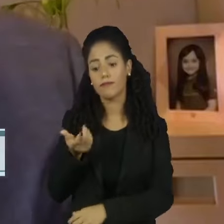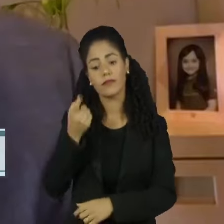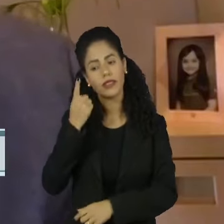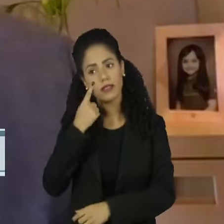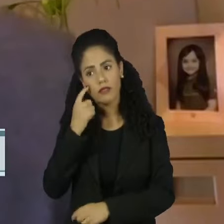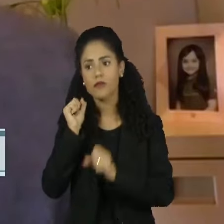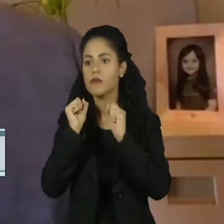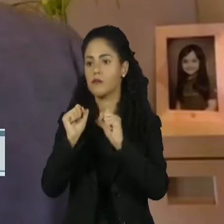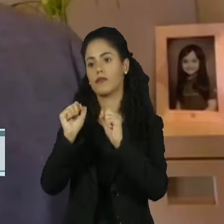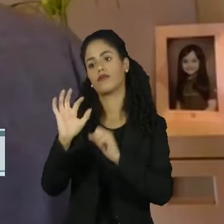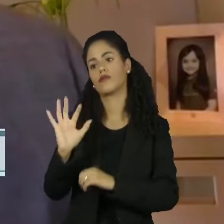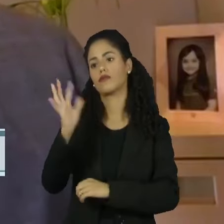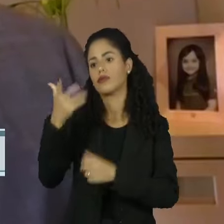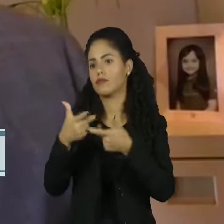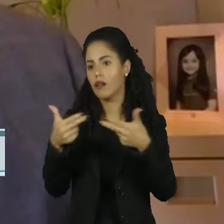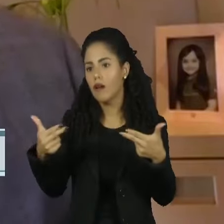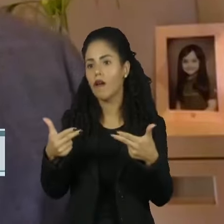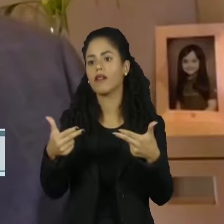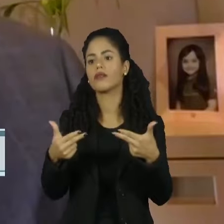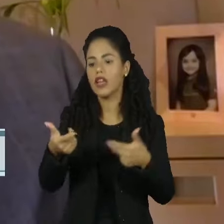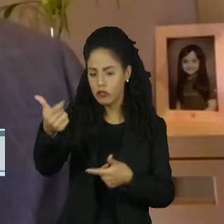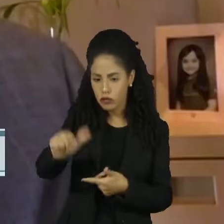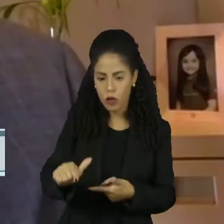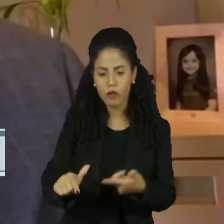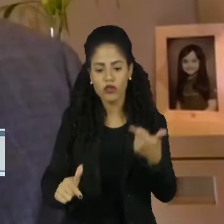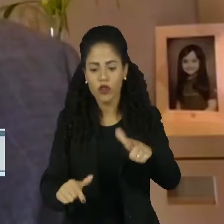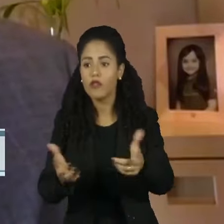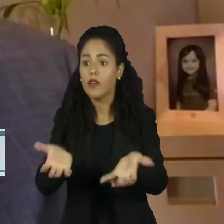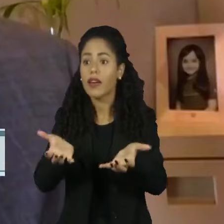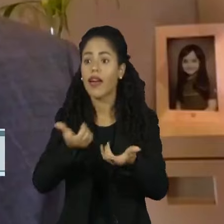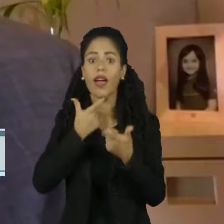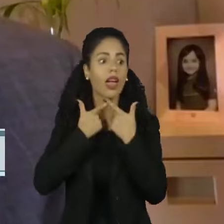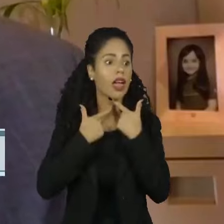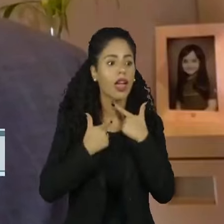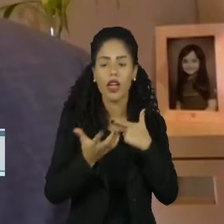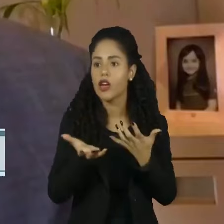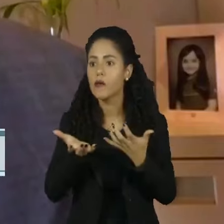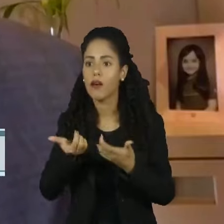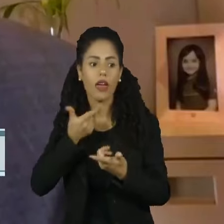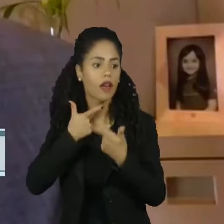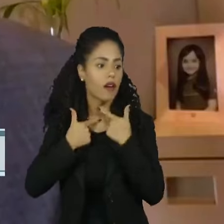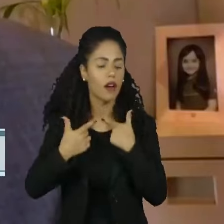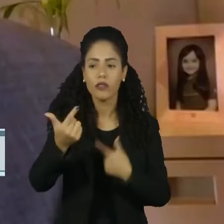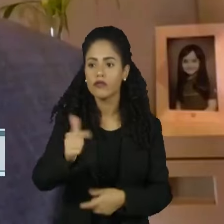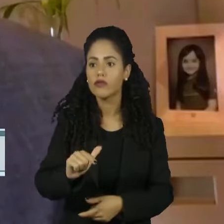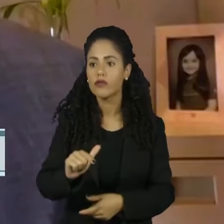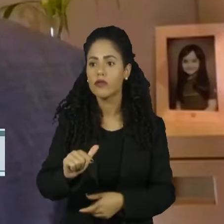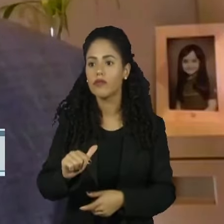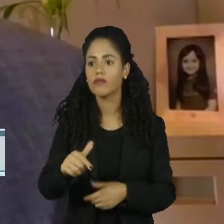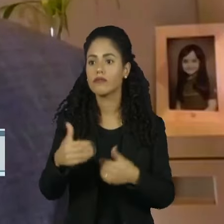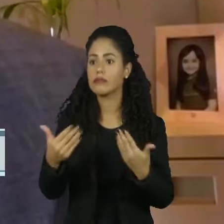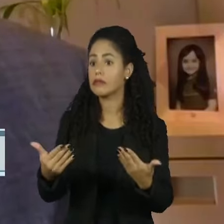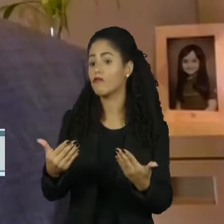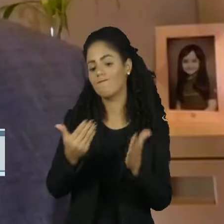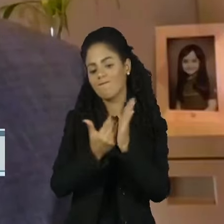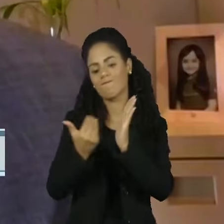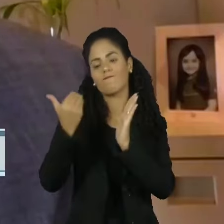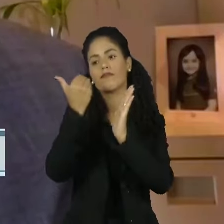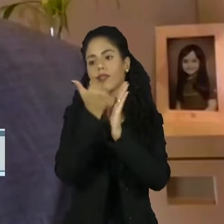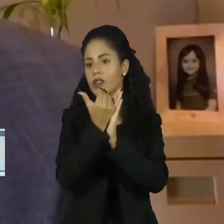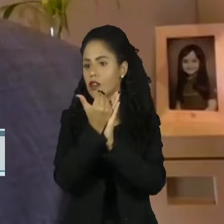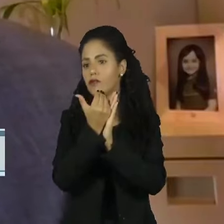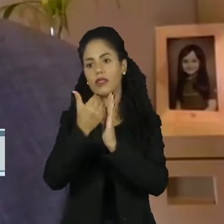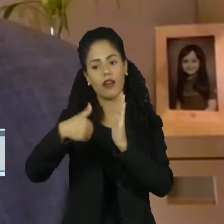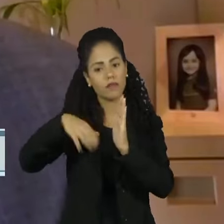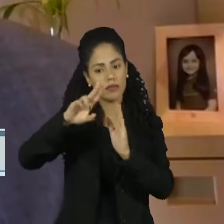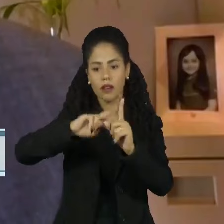tem uma chance maior de repetir, de usar mais. Então, muito provavelmente é isso, né? Você consegue ser exposto a doses